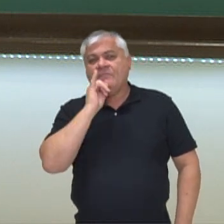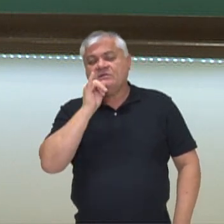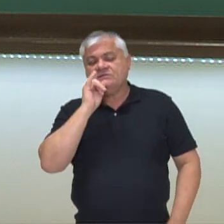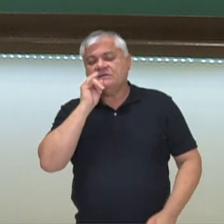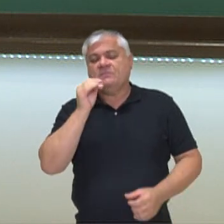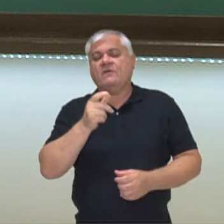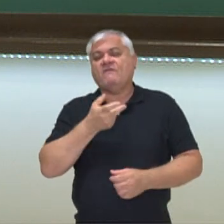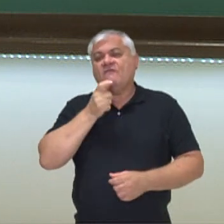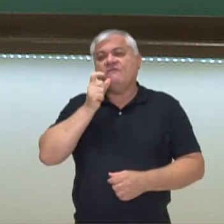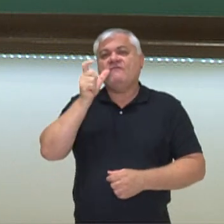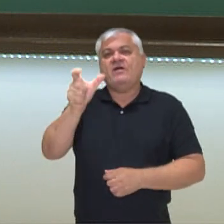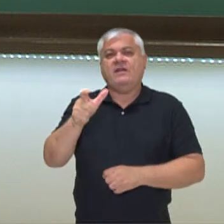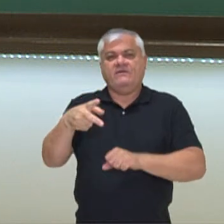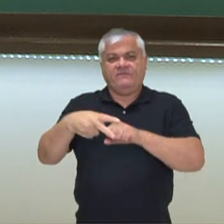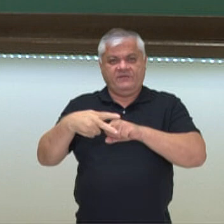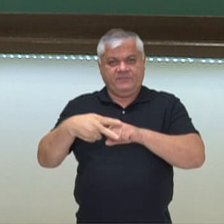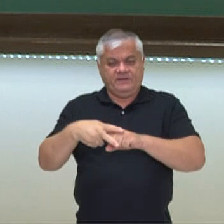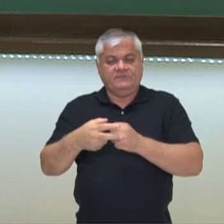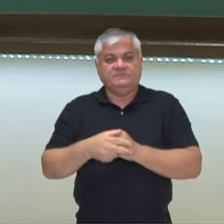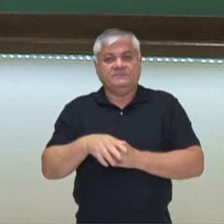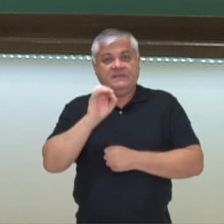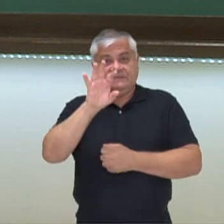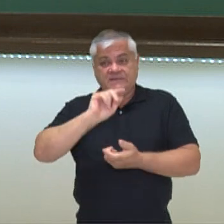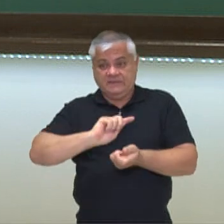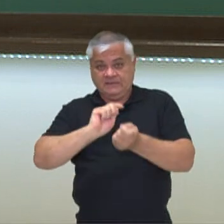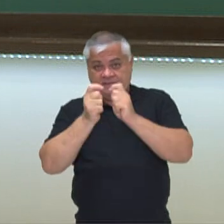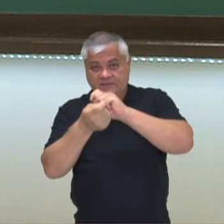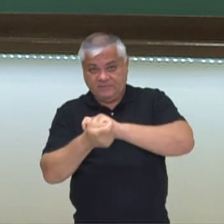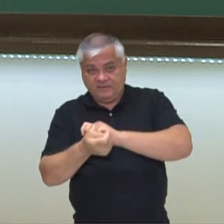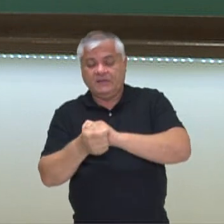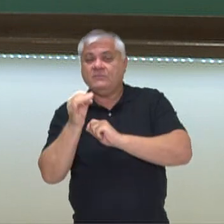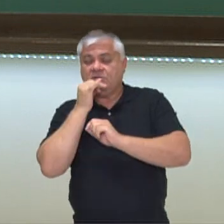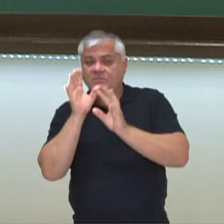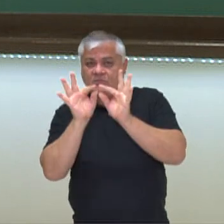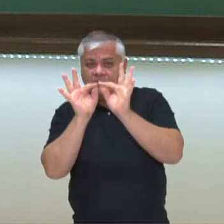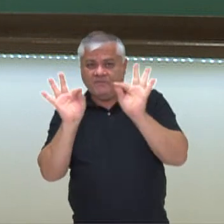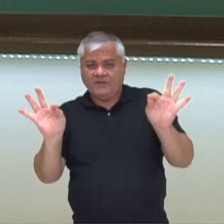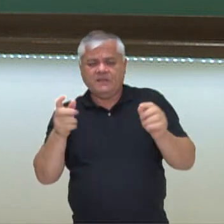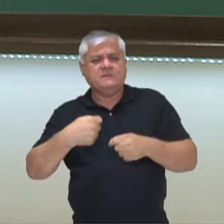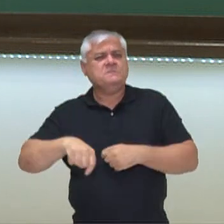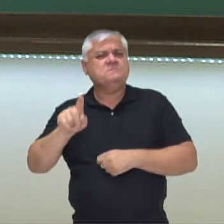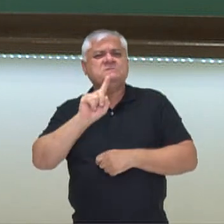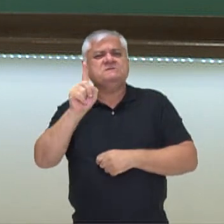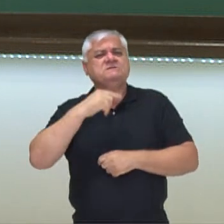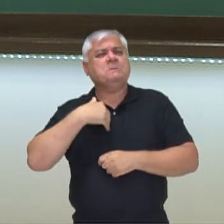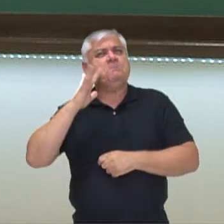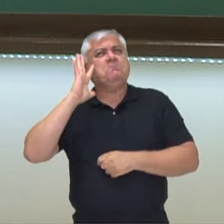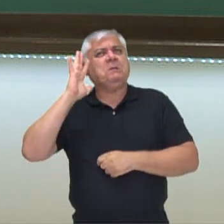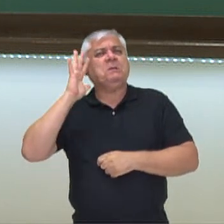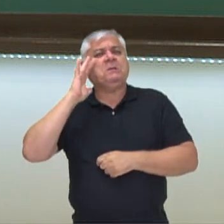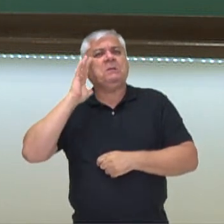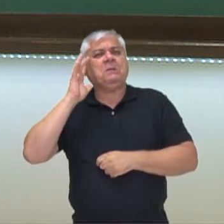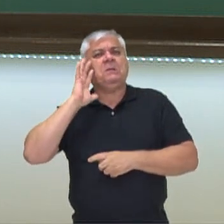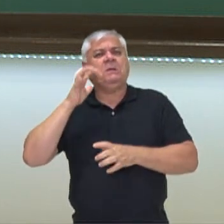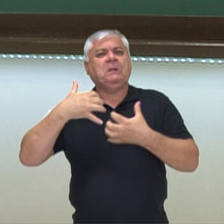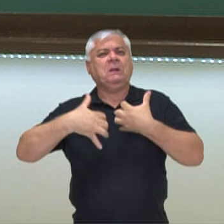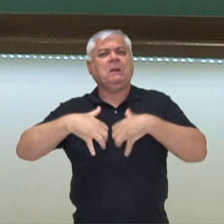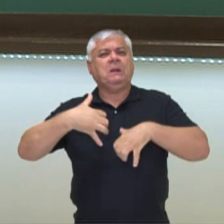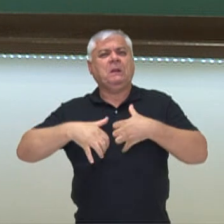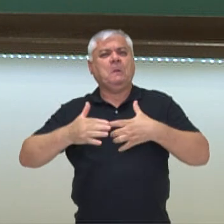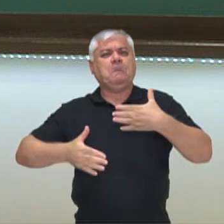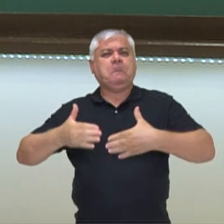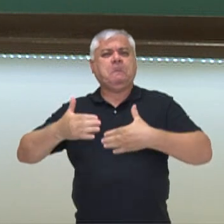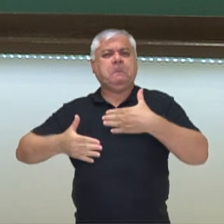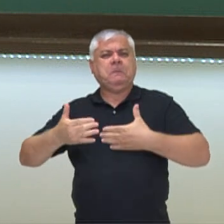verbal e sempre quando nós formos adequá-lo a uma sentença, você não precisa pensar daquela forma mecânica de quem está fazendo